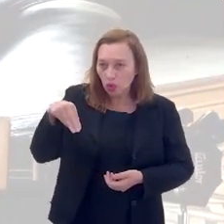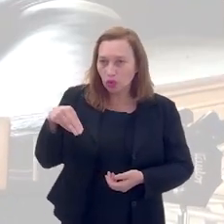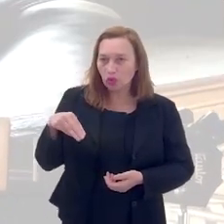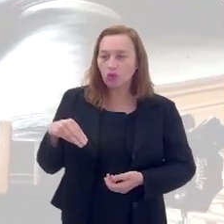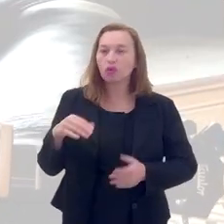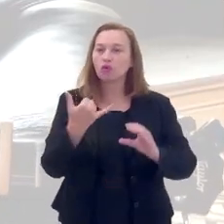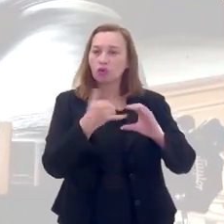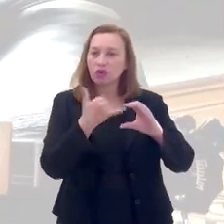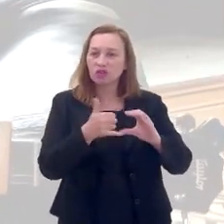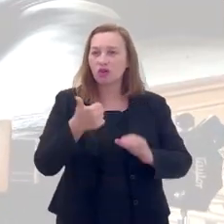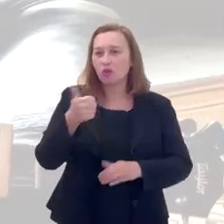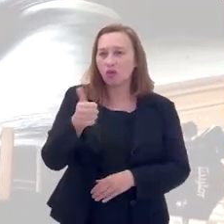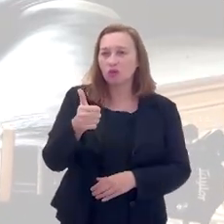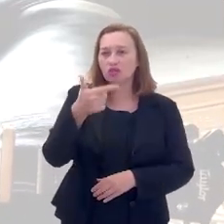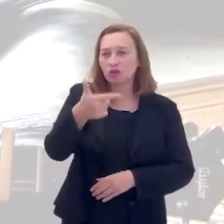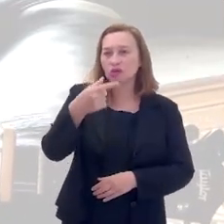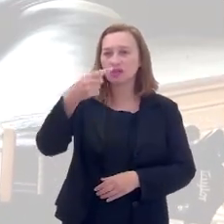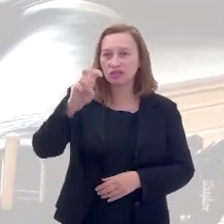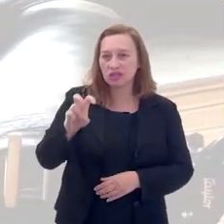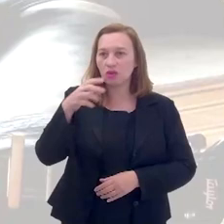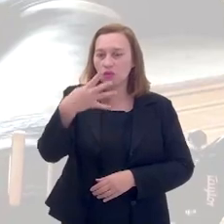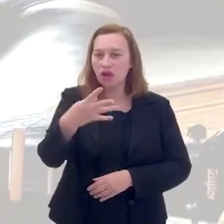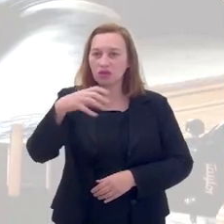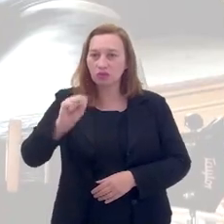é o telefone é o WhatsApp